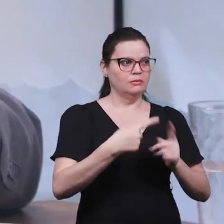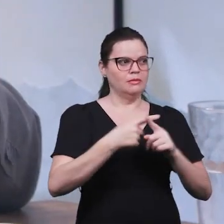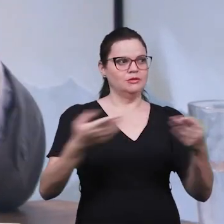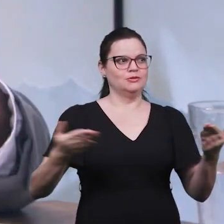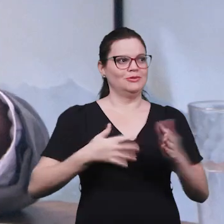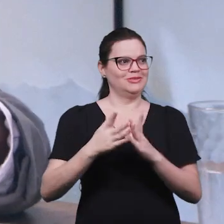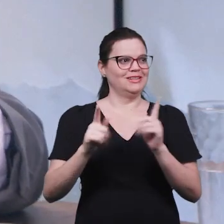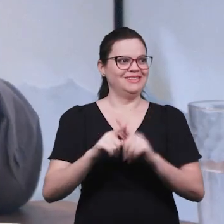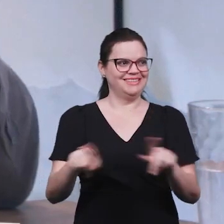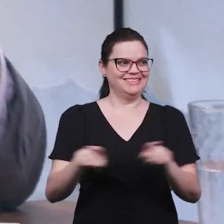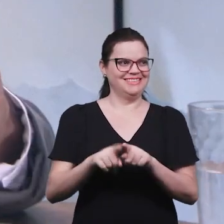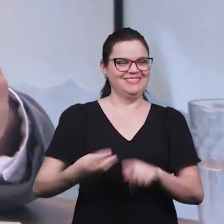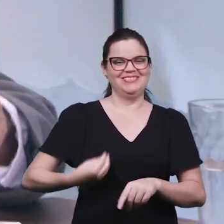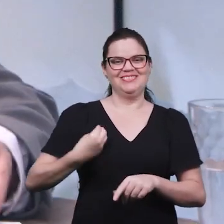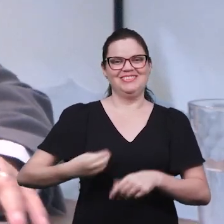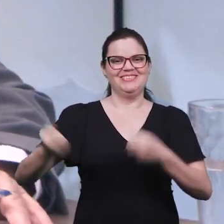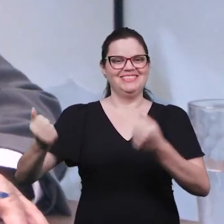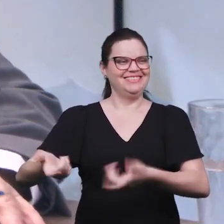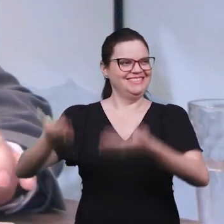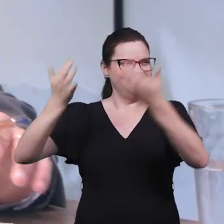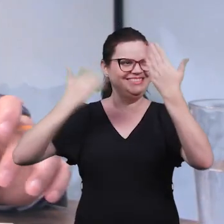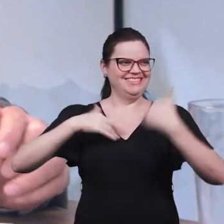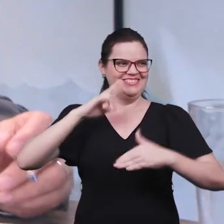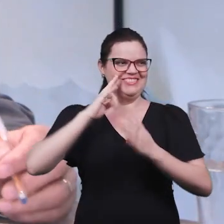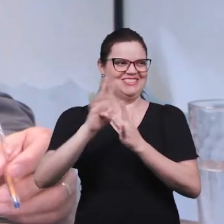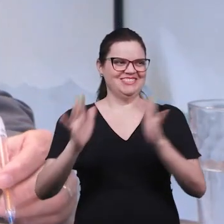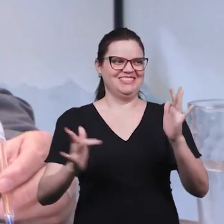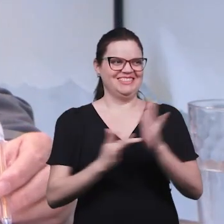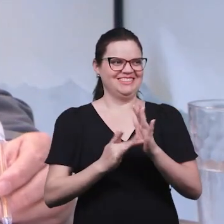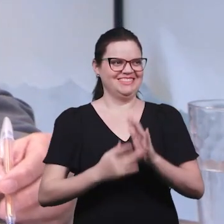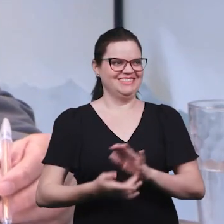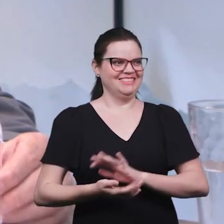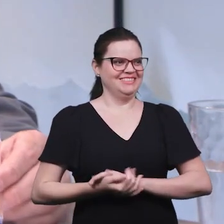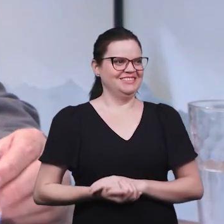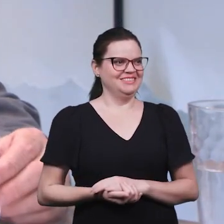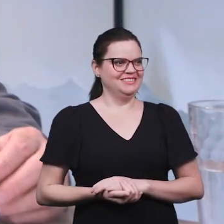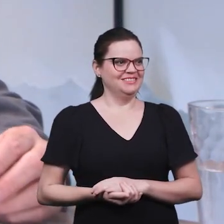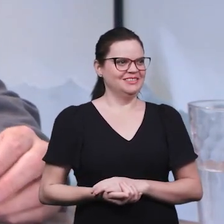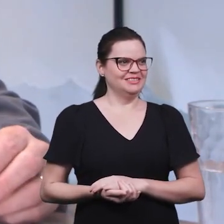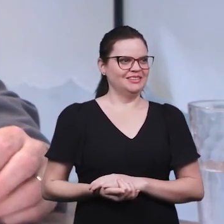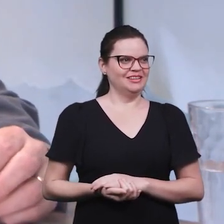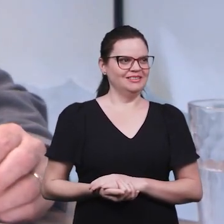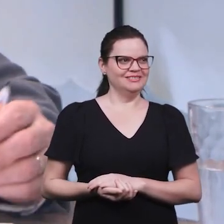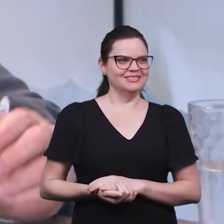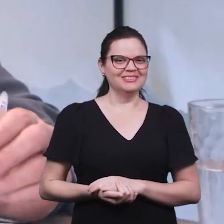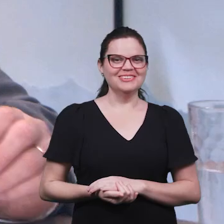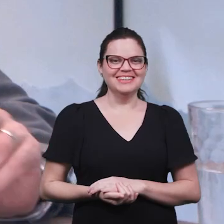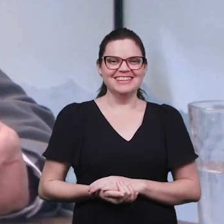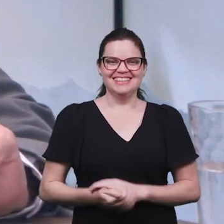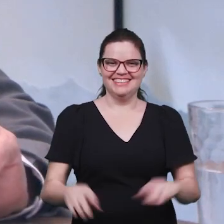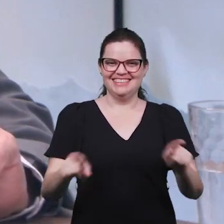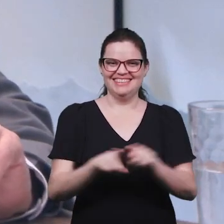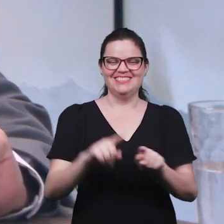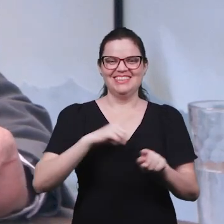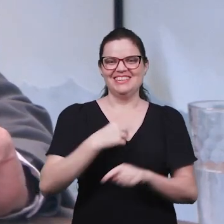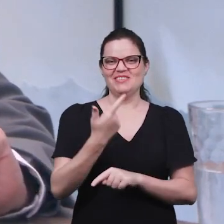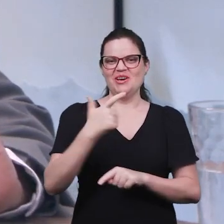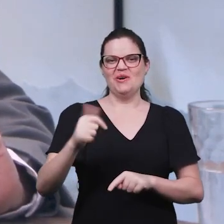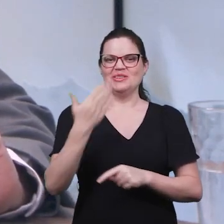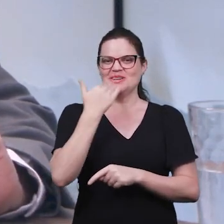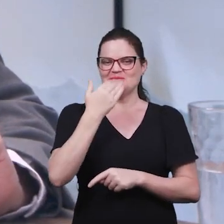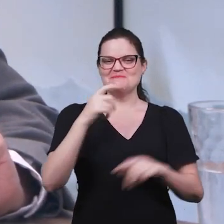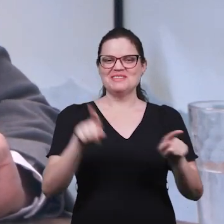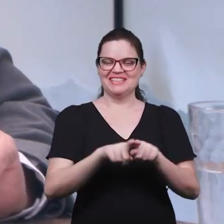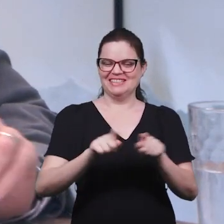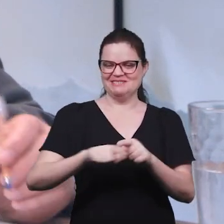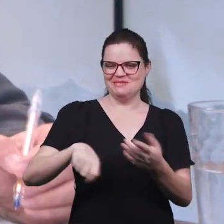vivo, que é Jesus, que é o Senhor Jesus, que desceu do céu. Também um outro elemento, que na época que o povo estava